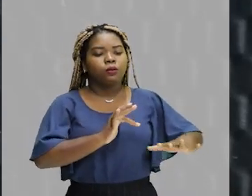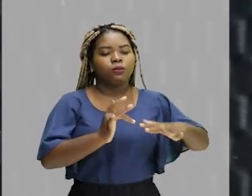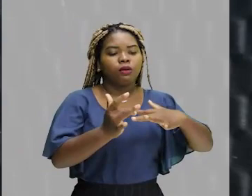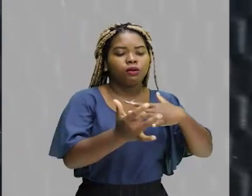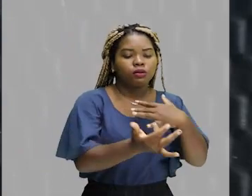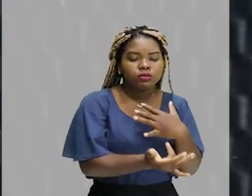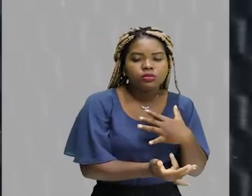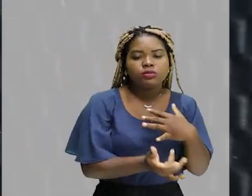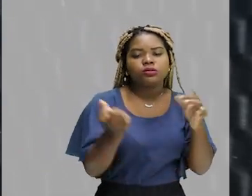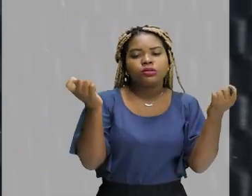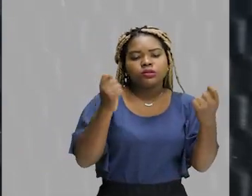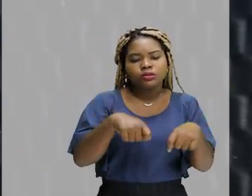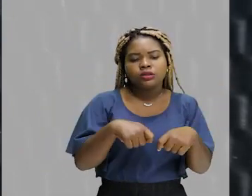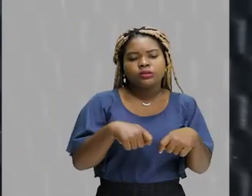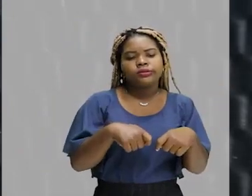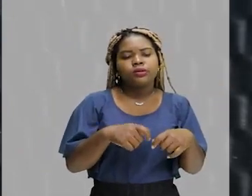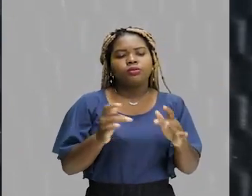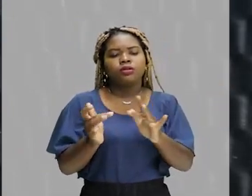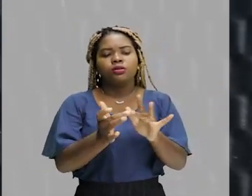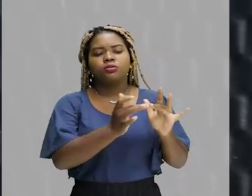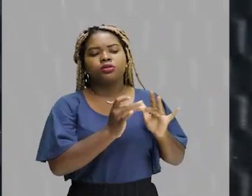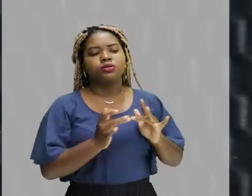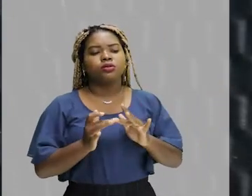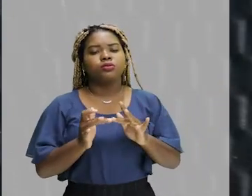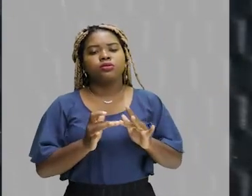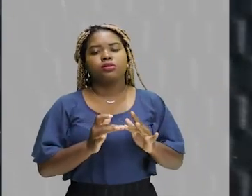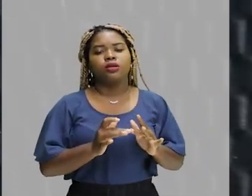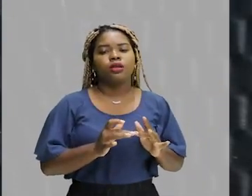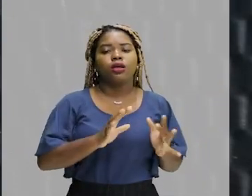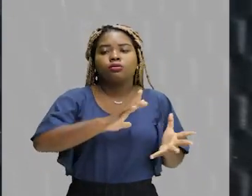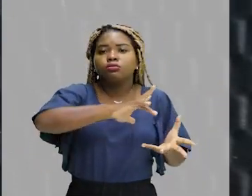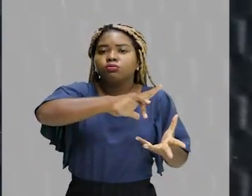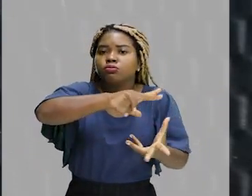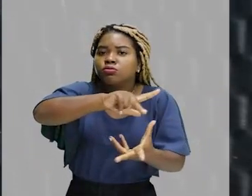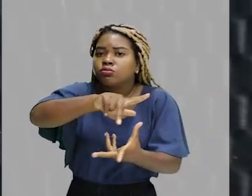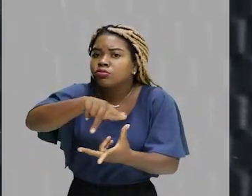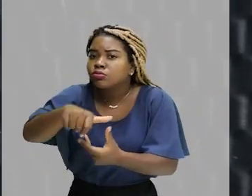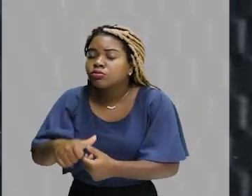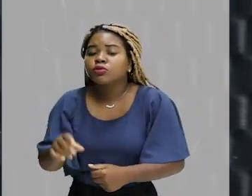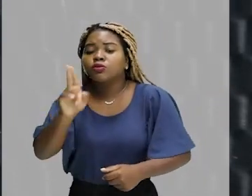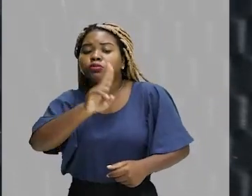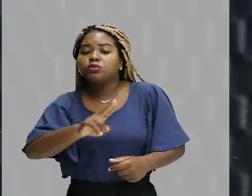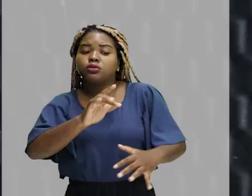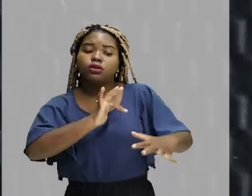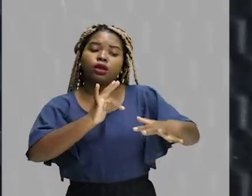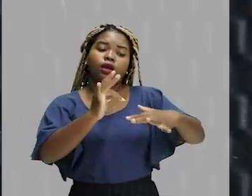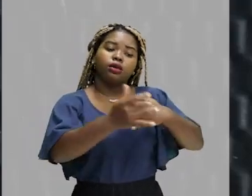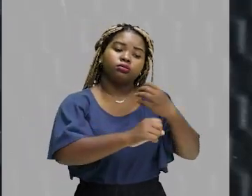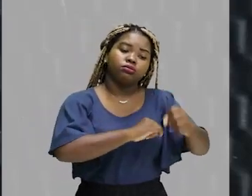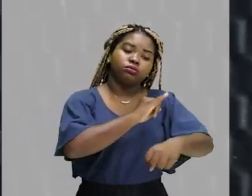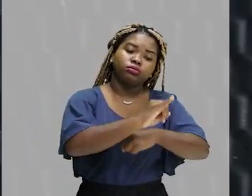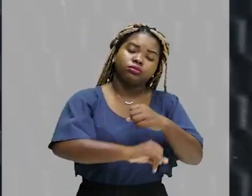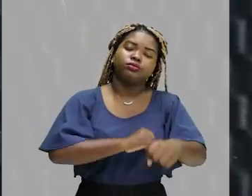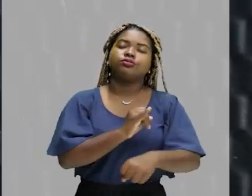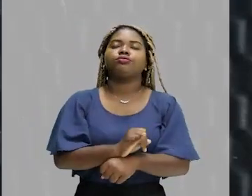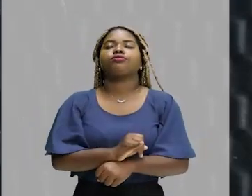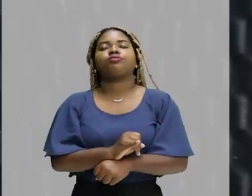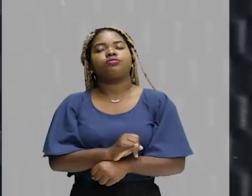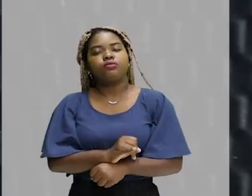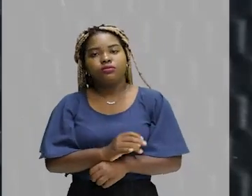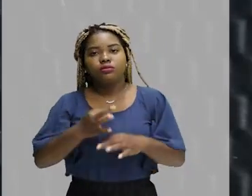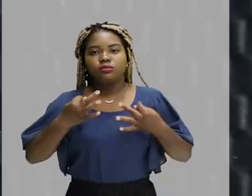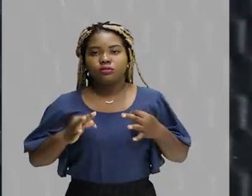essa nova possibilidade de você se integrar com o mundo inteiro a partir da comunicação, utilizando as redes sociais, a internet em geral, toda essa